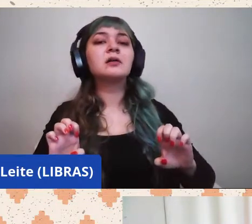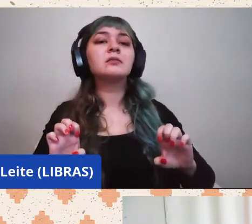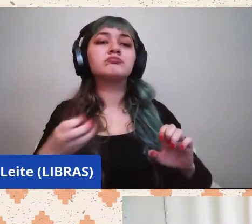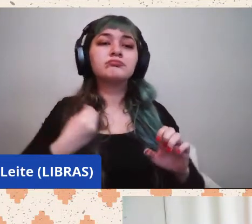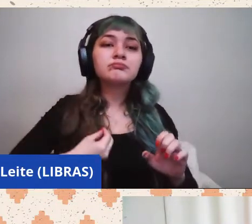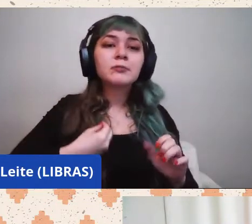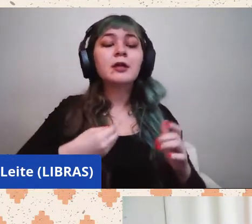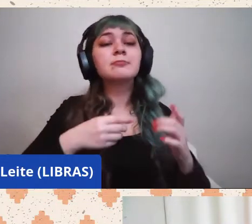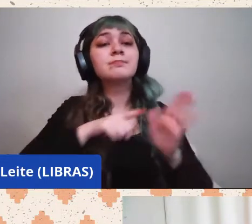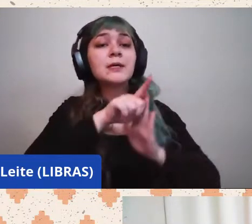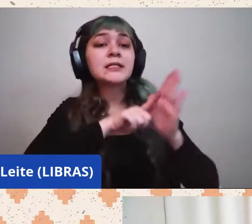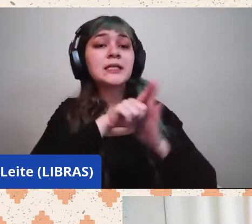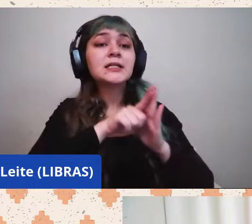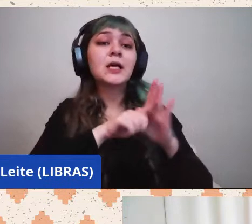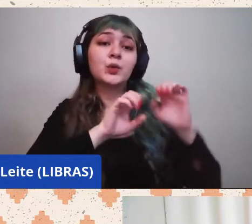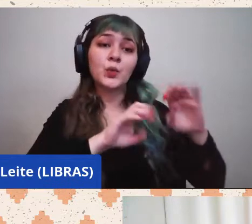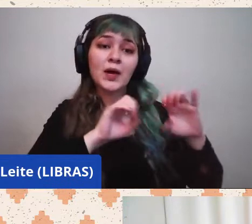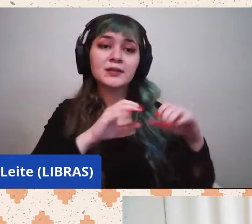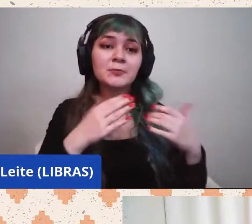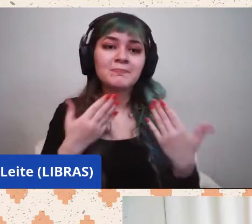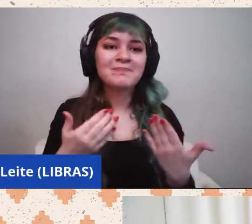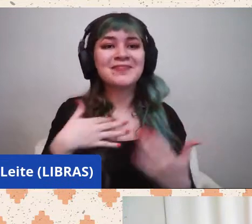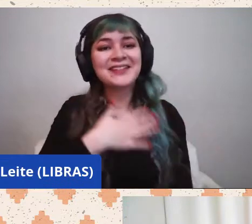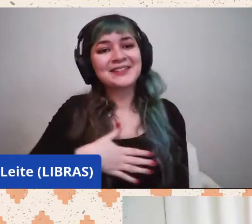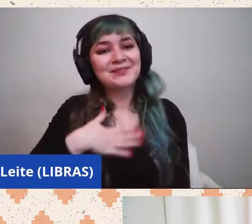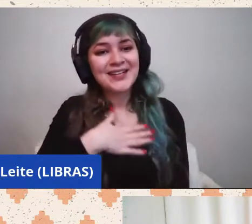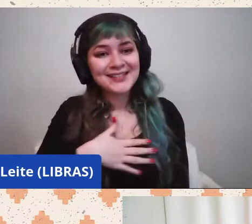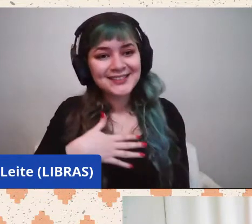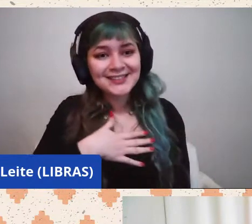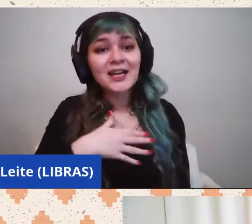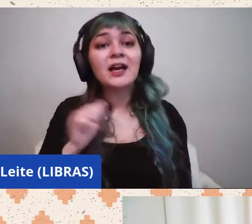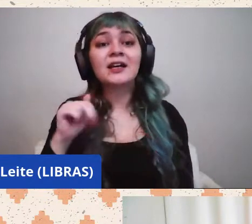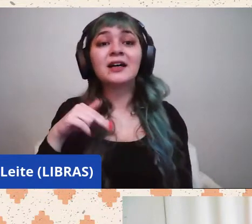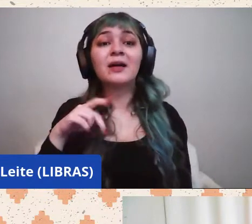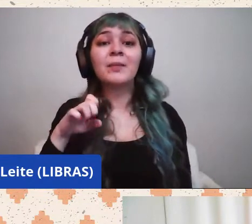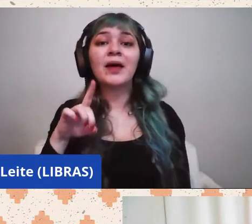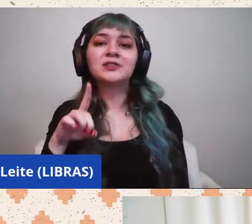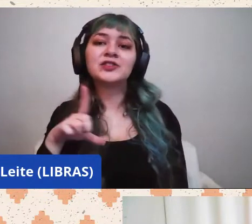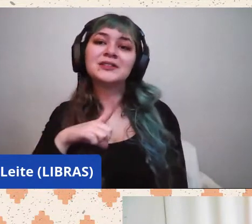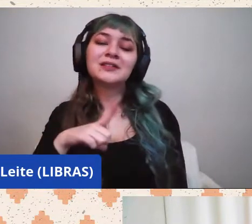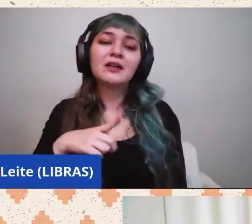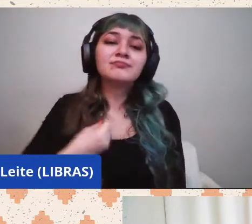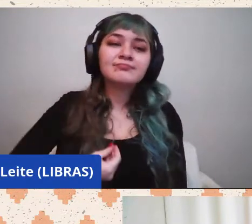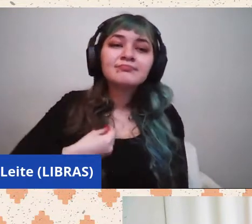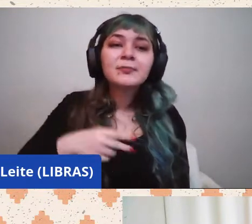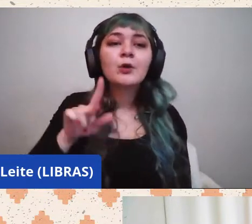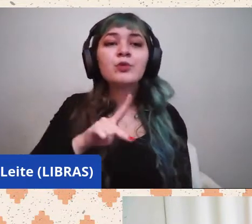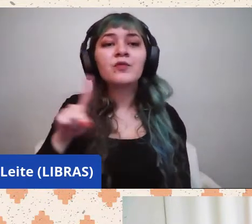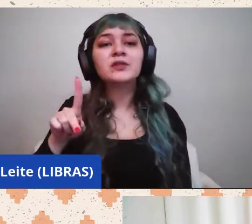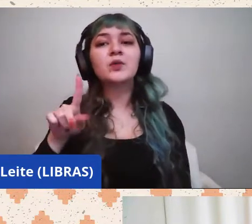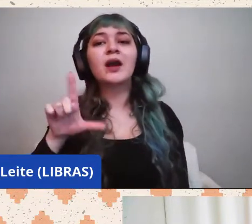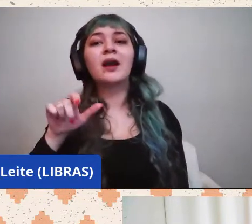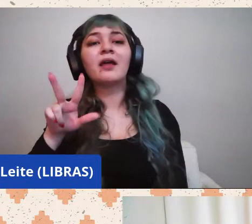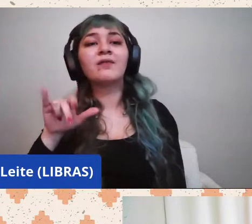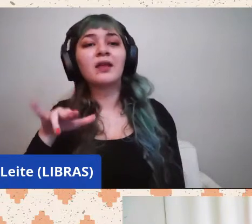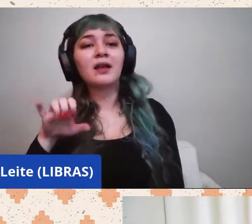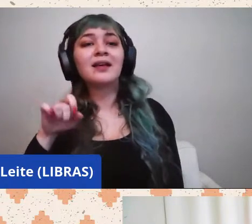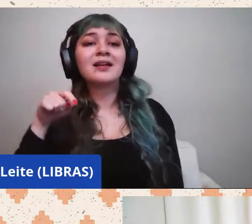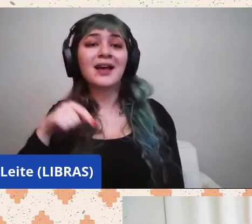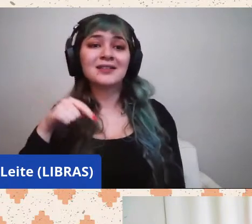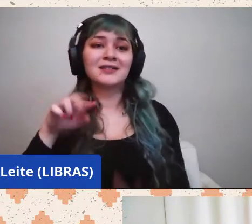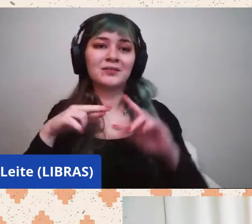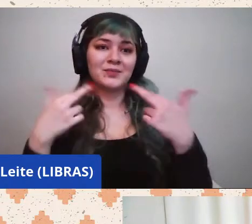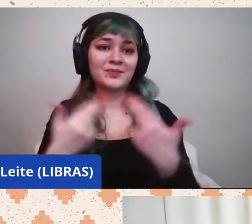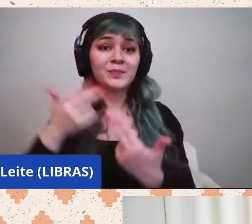atinentes à pesquisa em educação. Então, é um prazer imenso para a ANPEd poder contar com a professora Levine em mais essa sessão. Ela